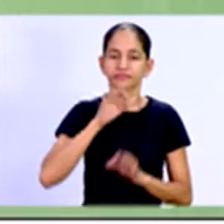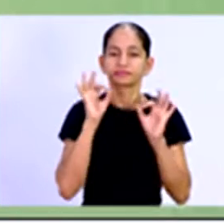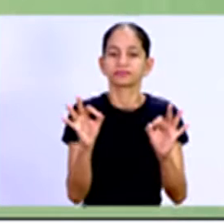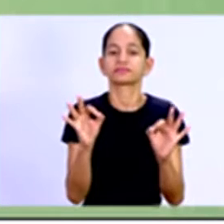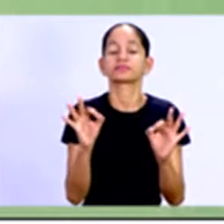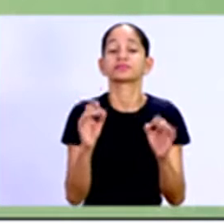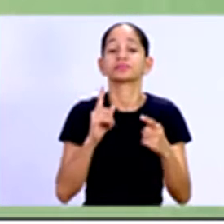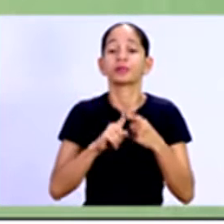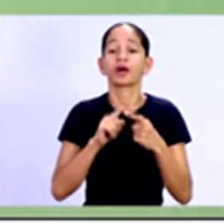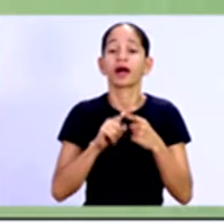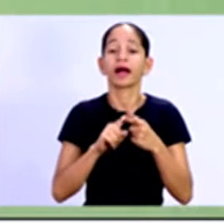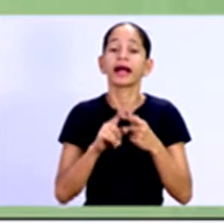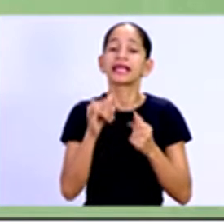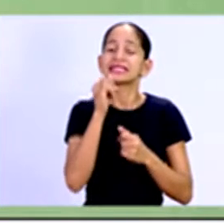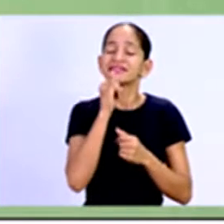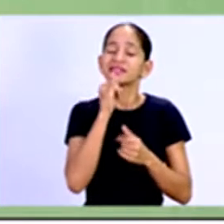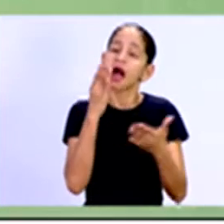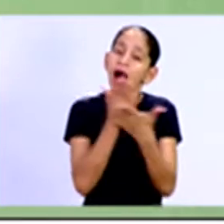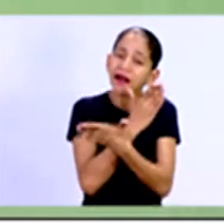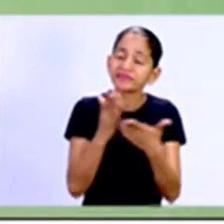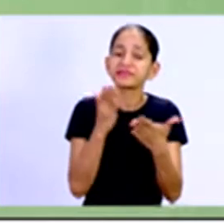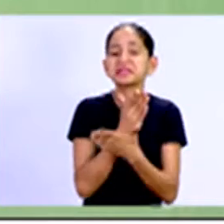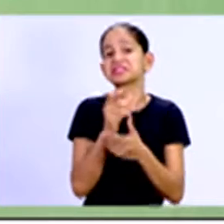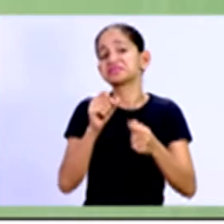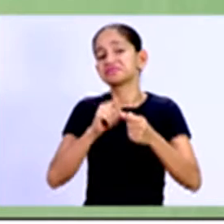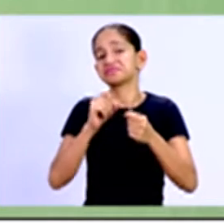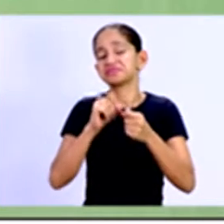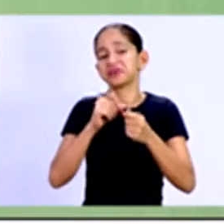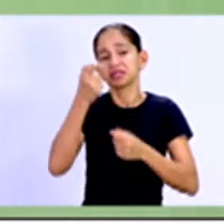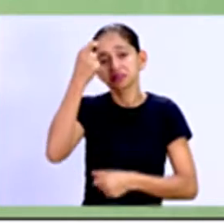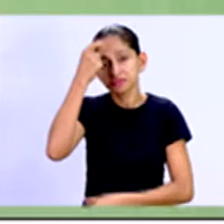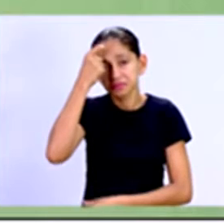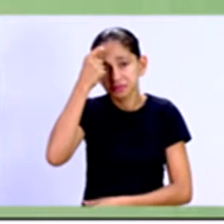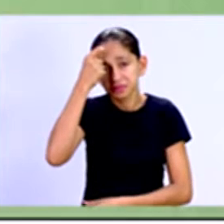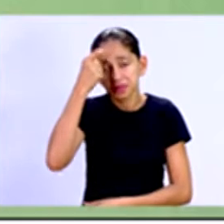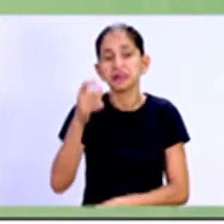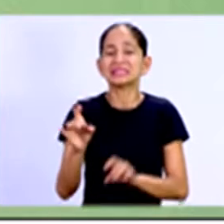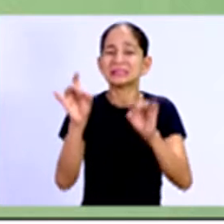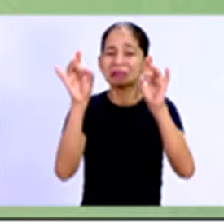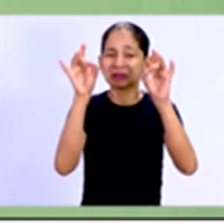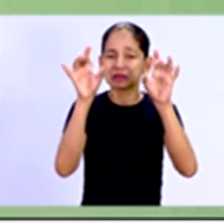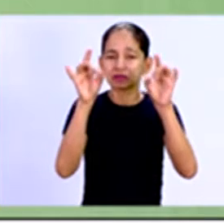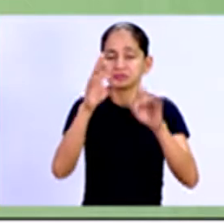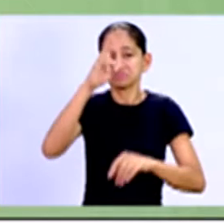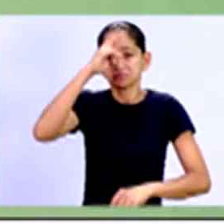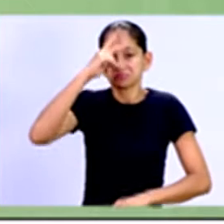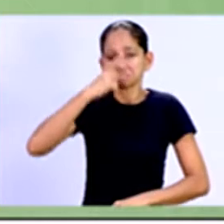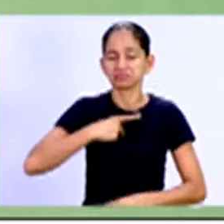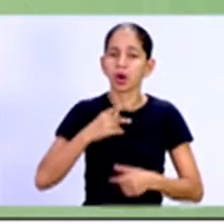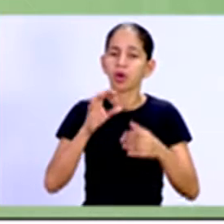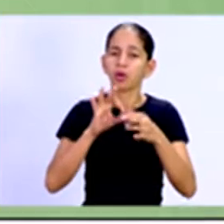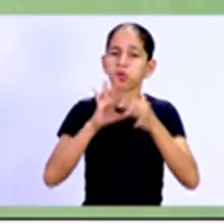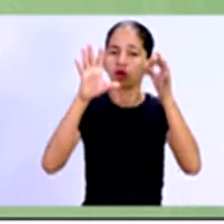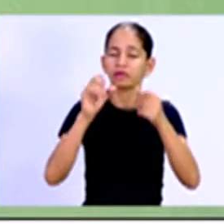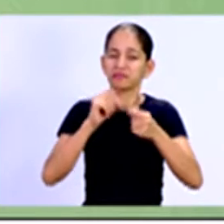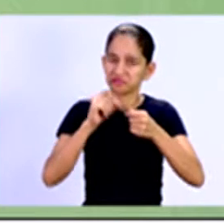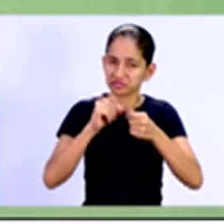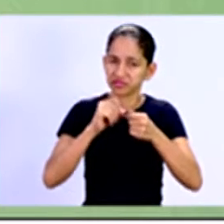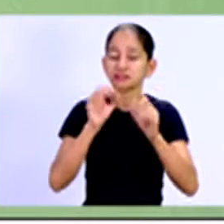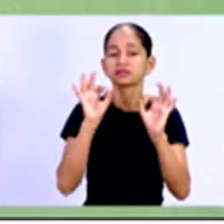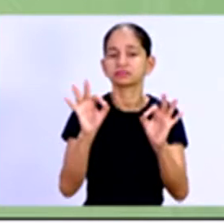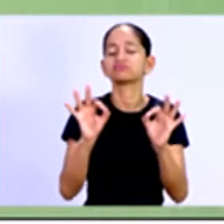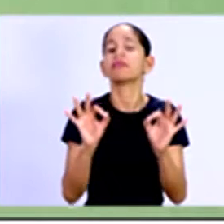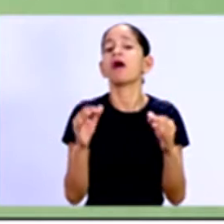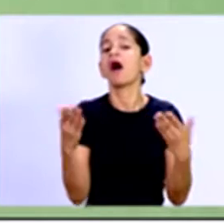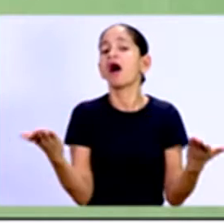exclusivamente por uma obrigação moral, mesmo autônoma, ela está ligada a